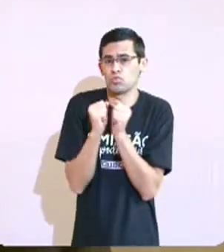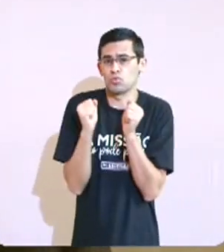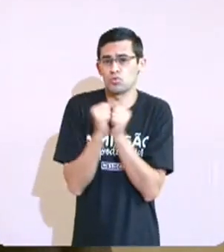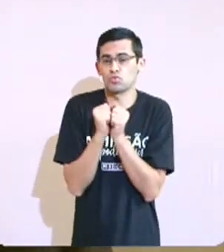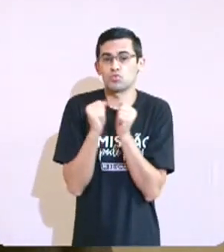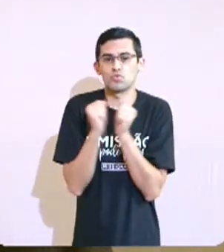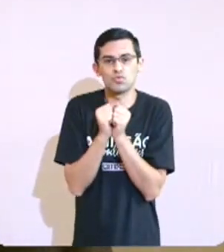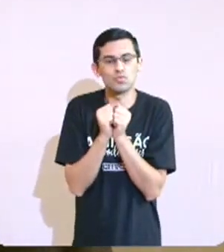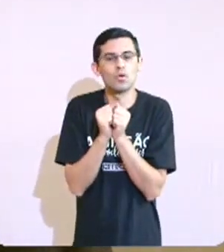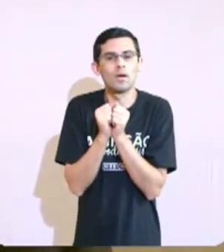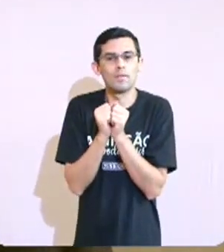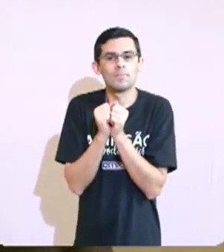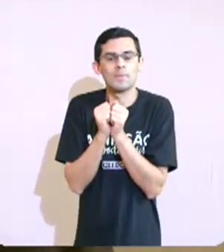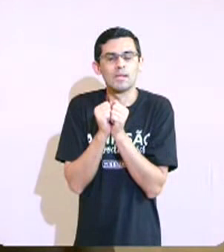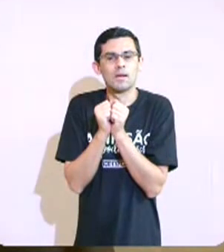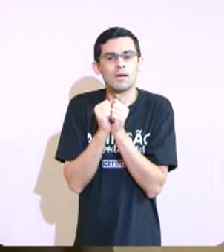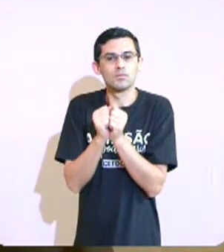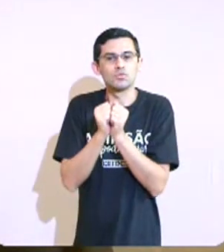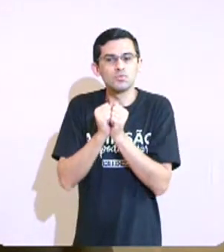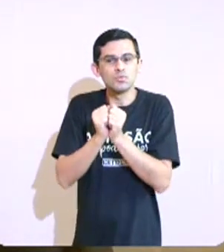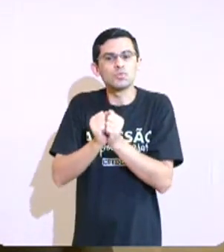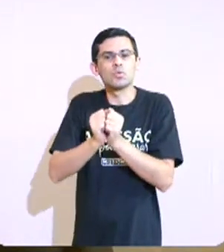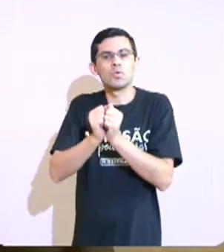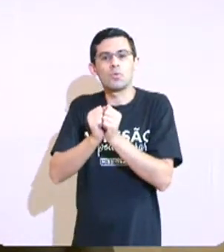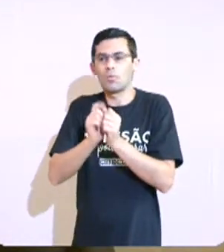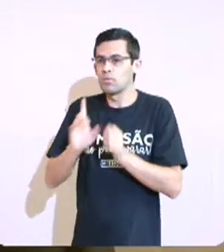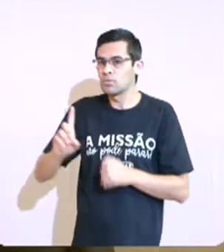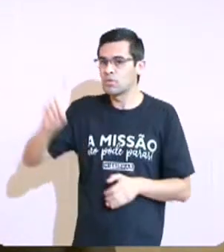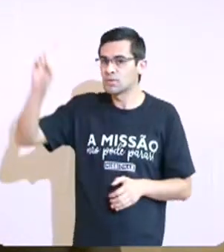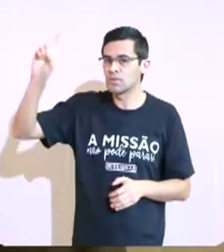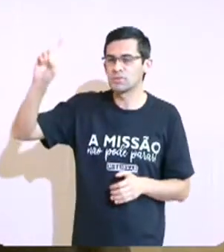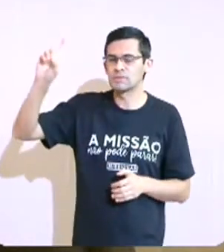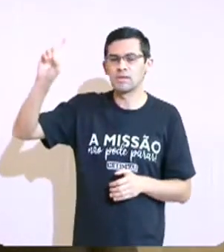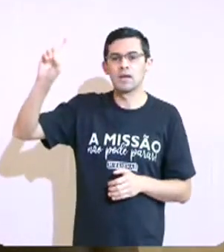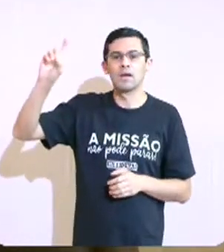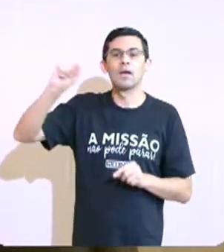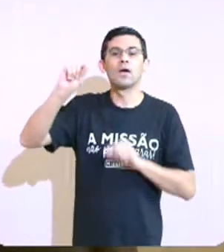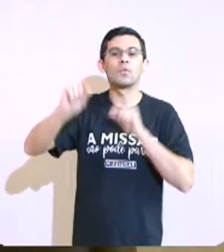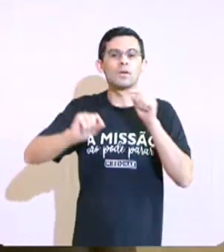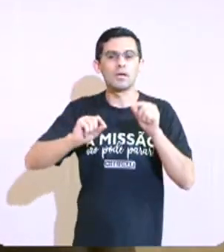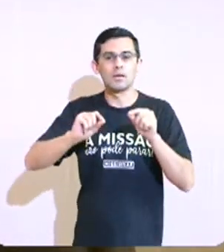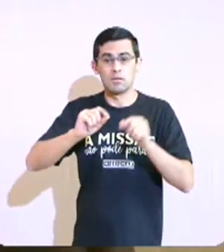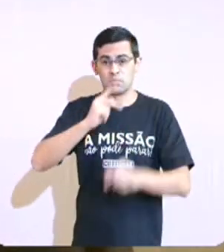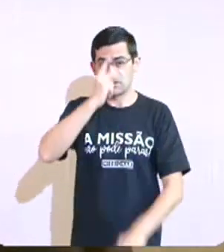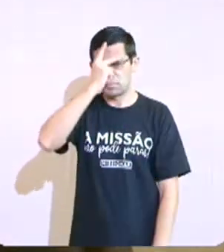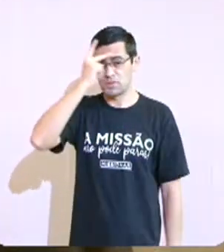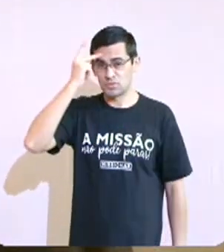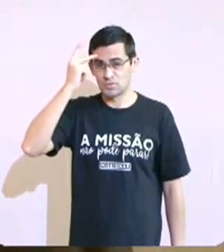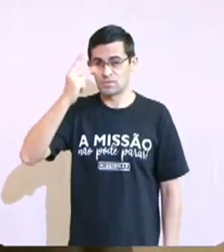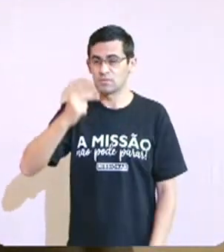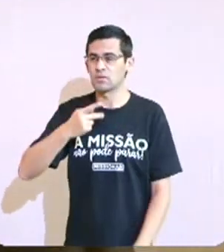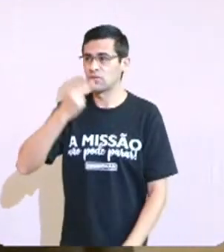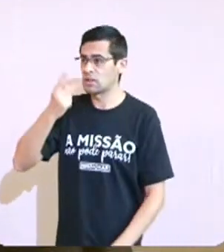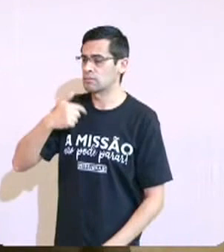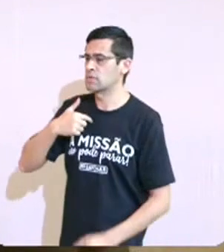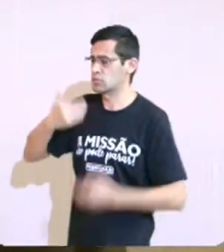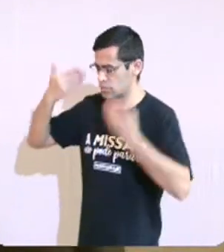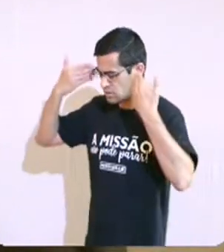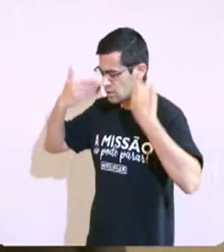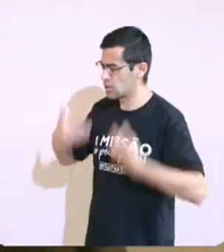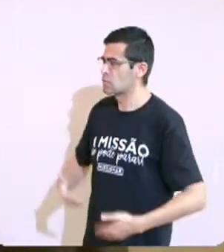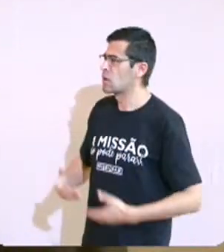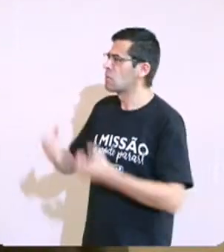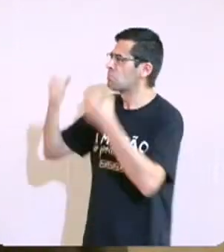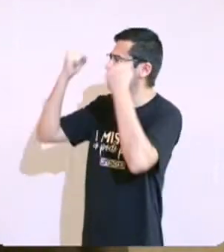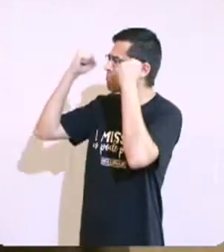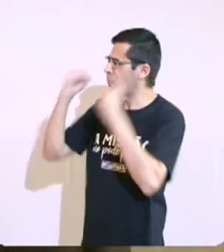no vagão principal, na máquina deste trem maravilhoso, é para aqueles que dizem: eis-me aqui, Senhor, envia-me